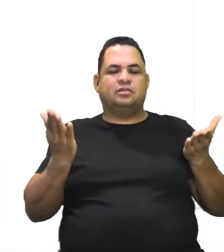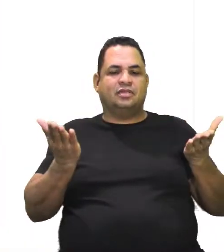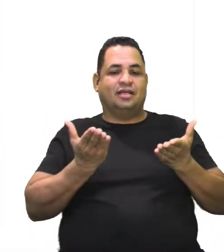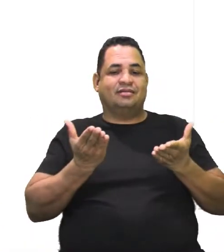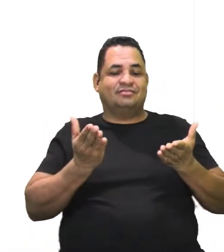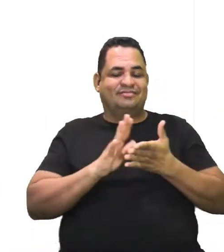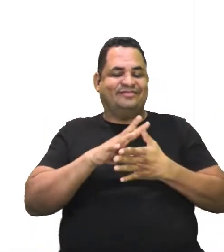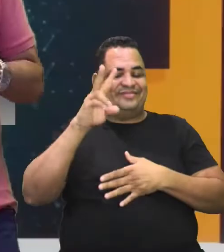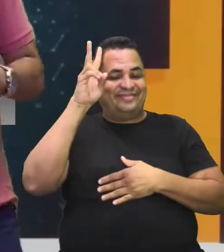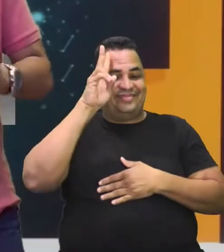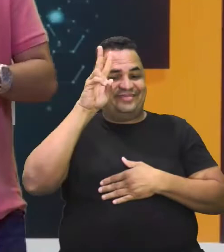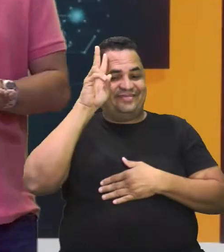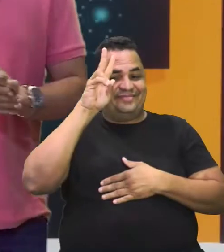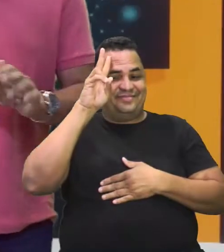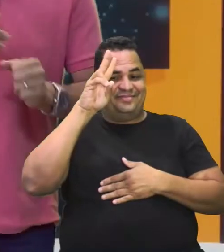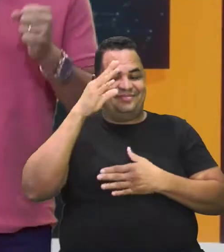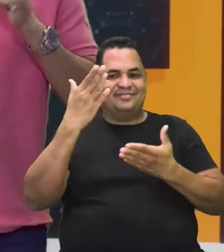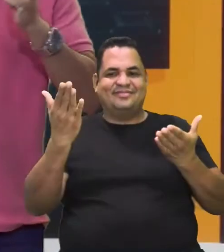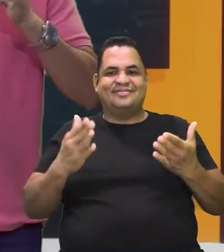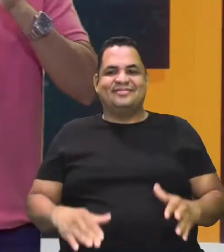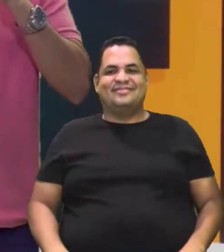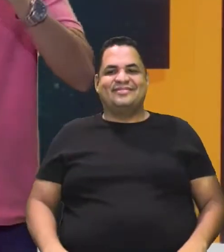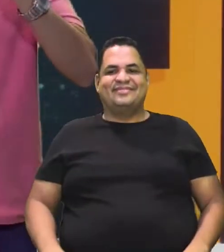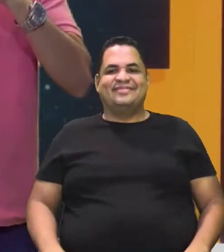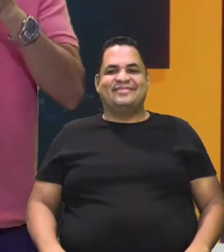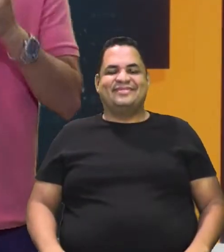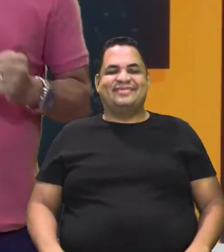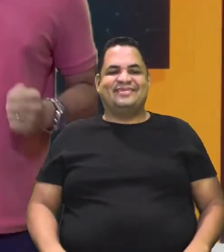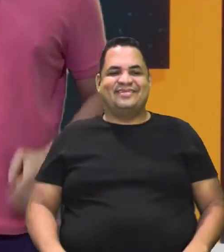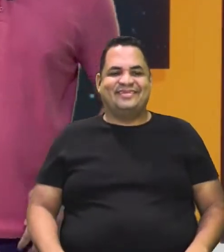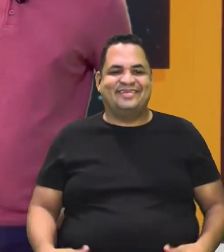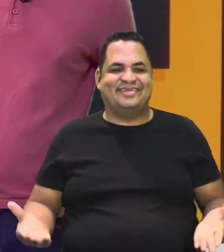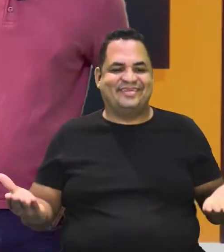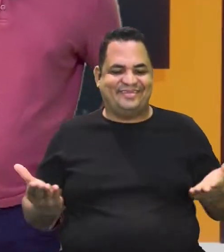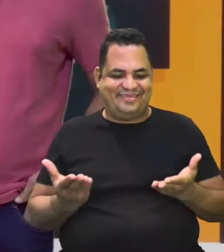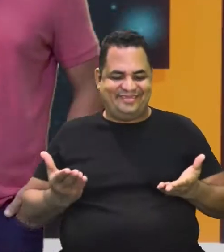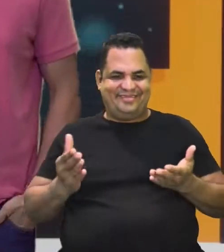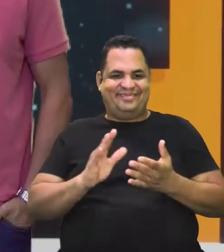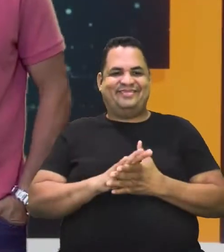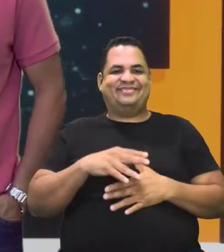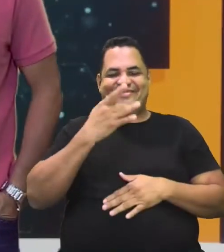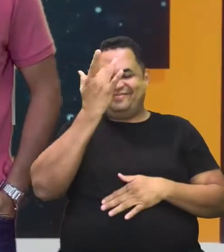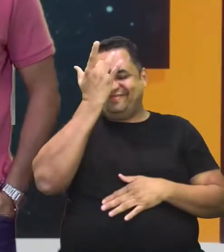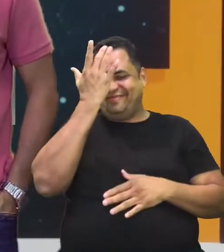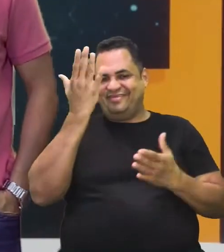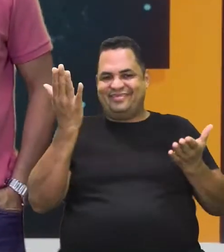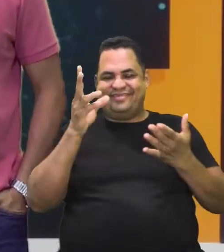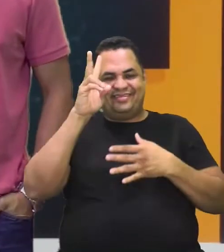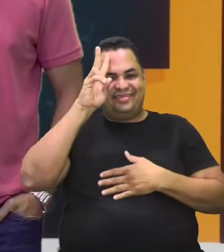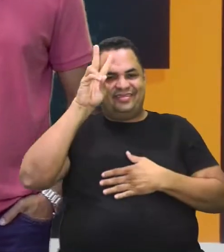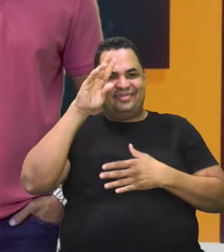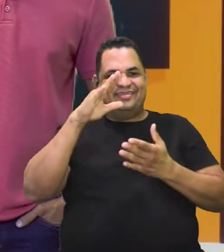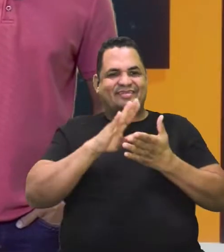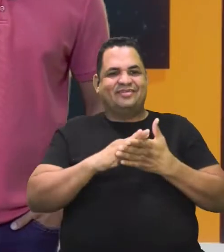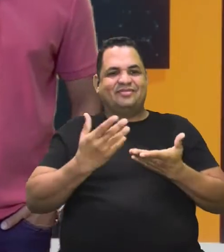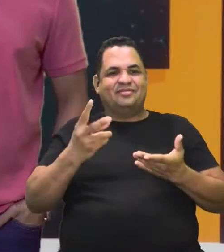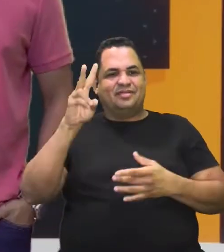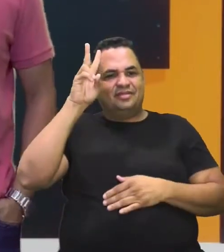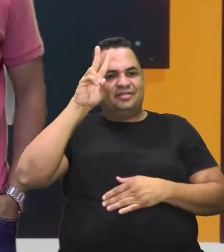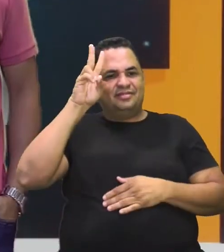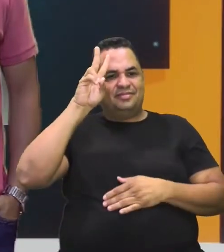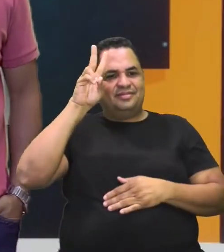galera agora eu sim, né? lembrei. Eu adoro quando a galera vibra na lembrança, porque agora ficou fácil, né? Agora lembrei. Como é que eu